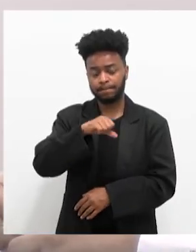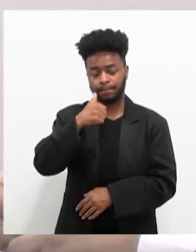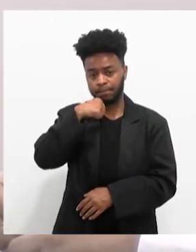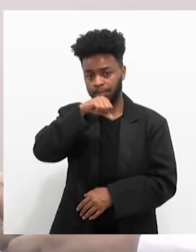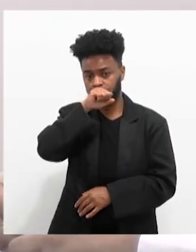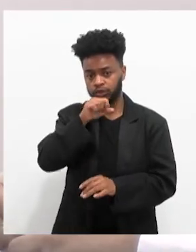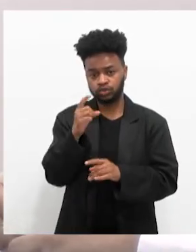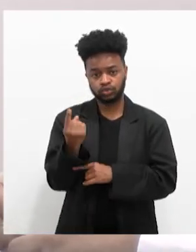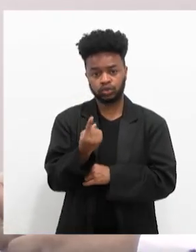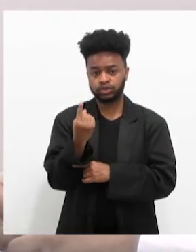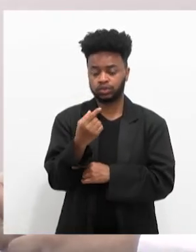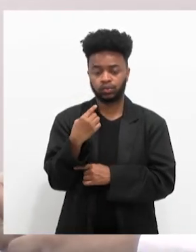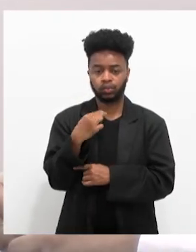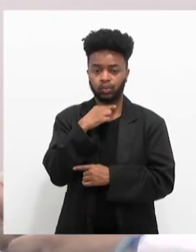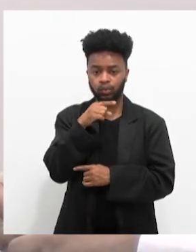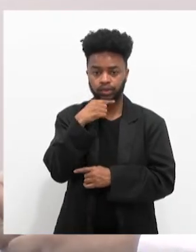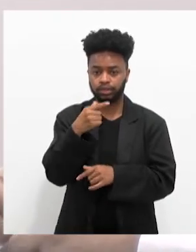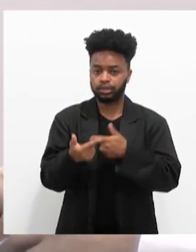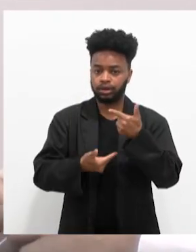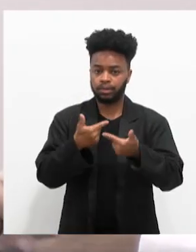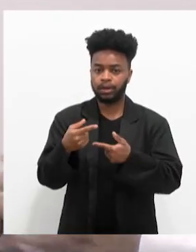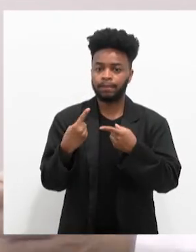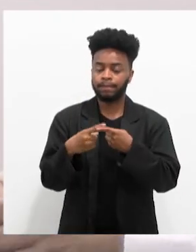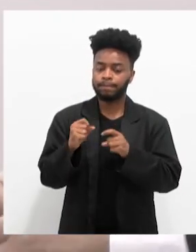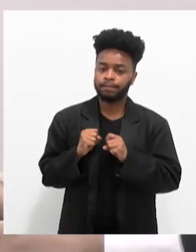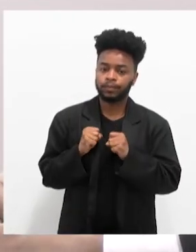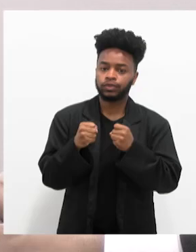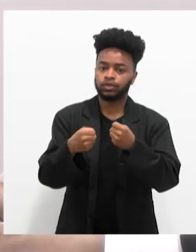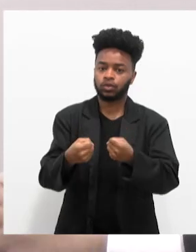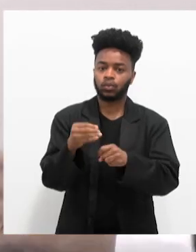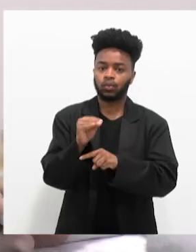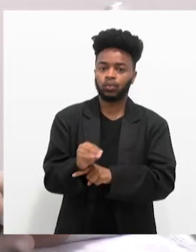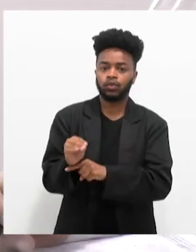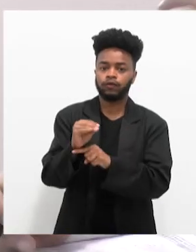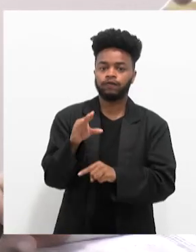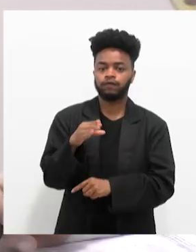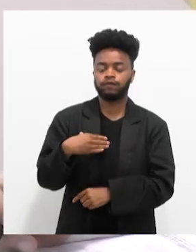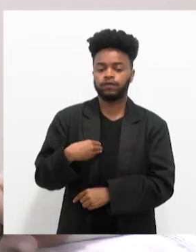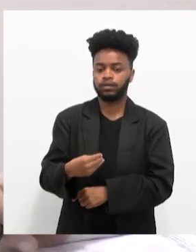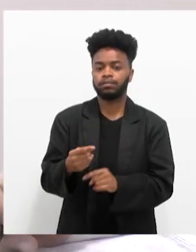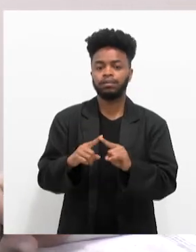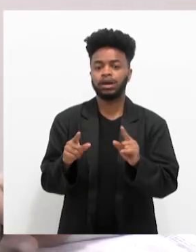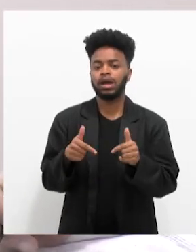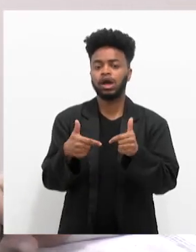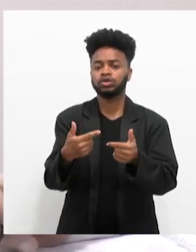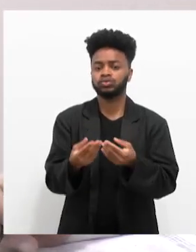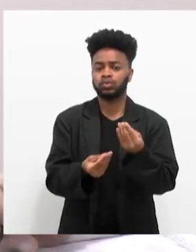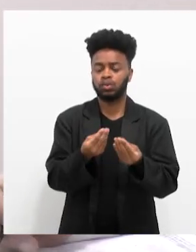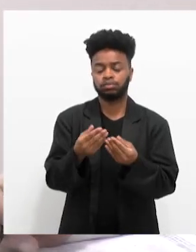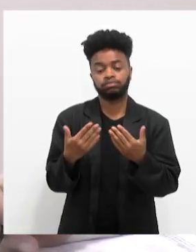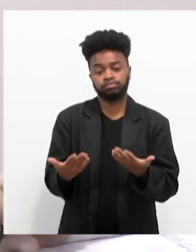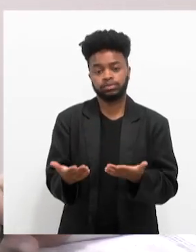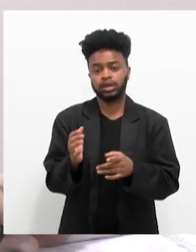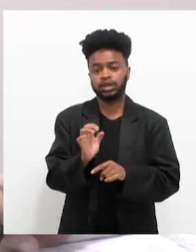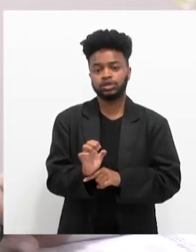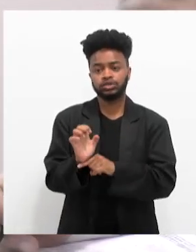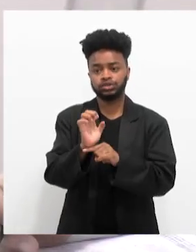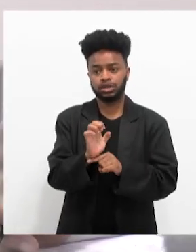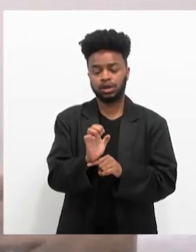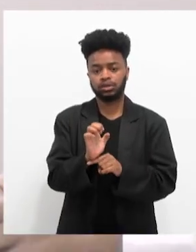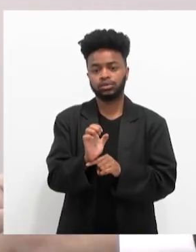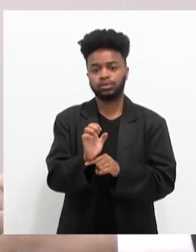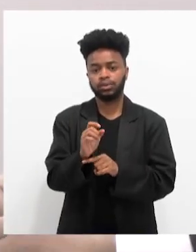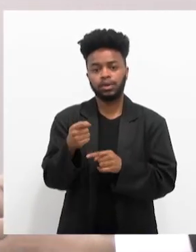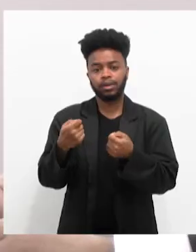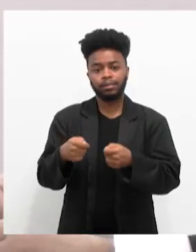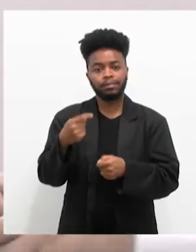tem a dedicação completa ao seu filho e como é que faz, né? Então, e o Estado, nesse momento, acho que a gente precisa